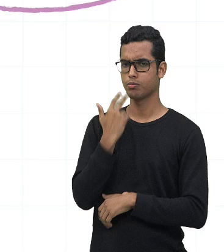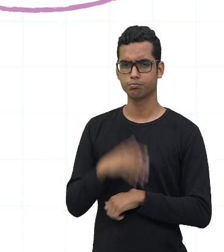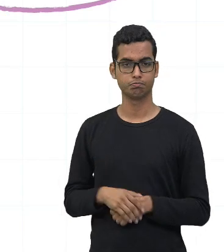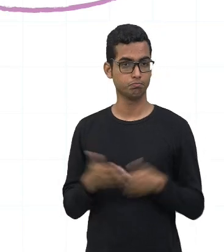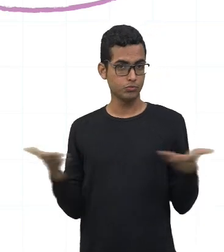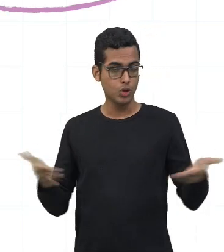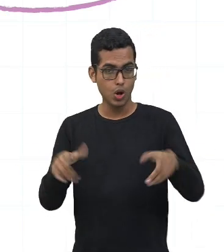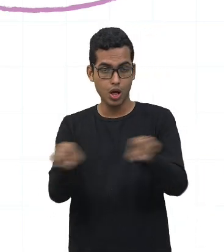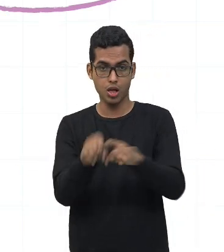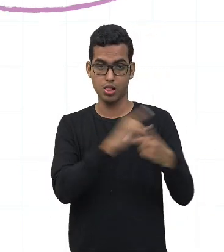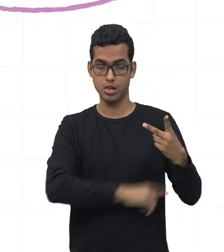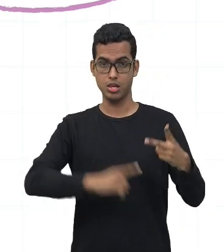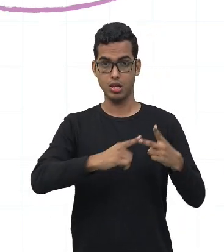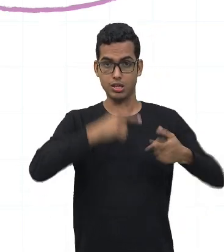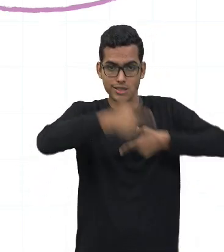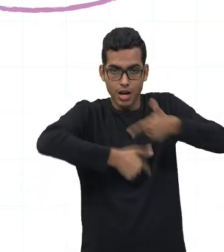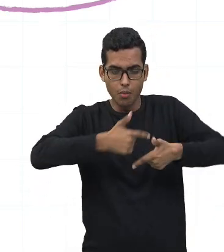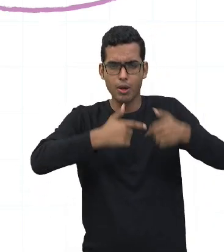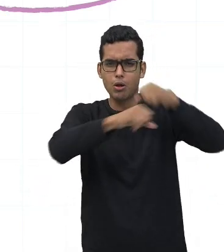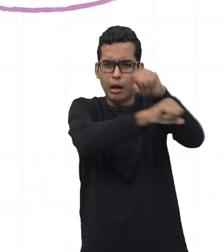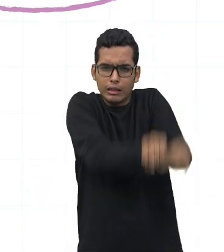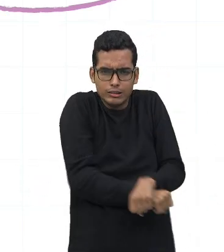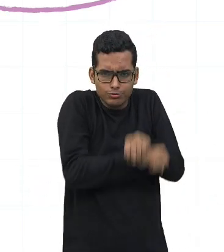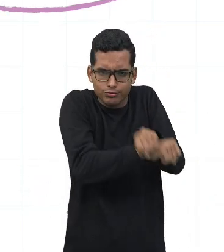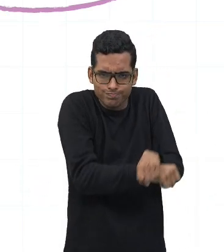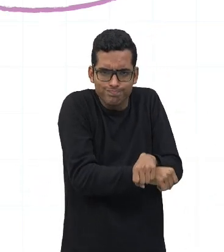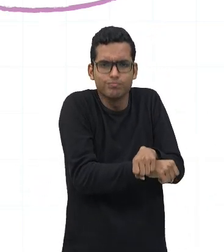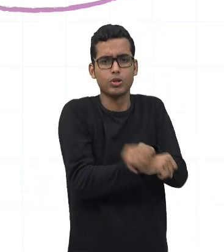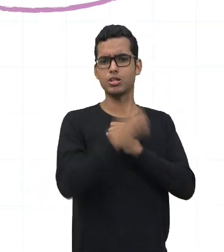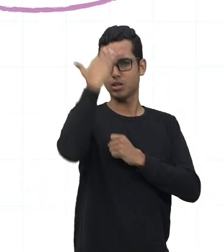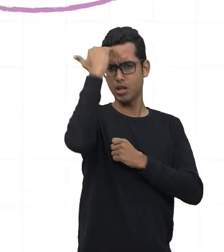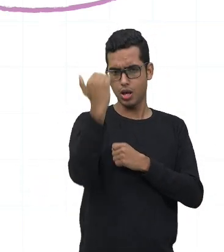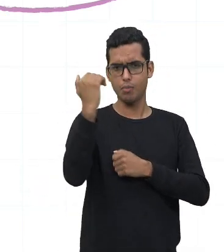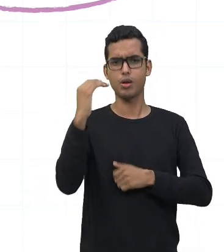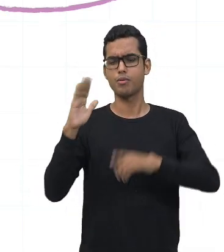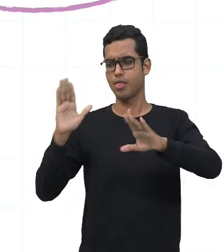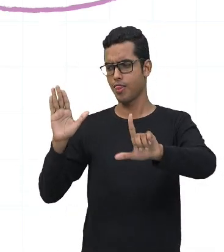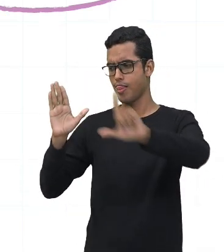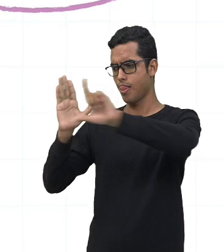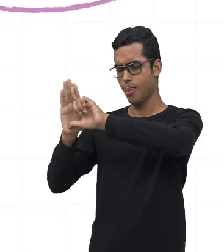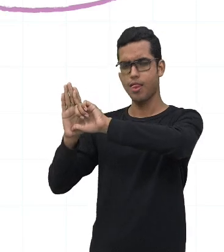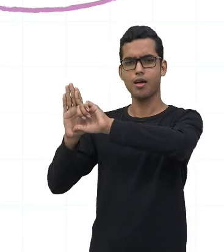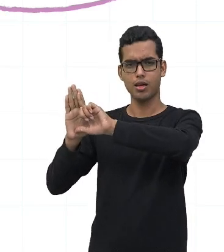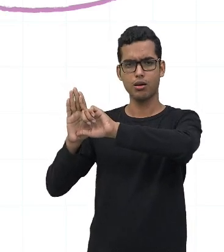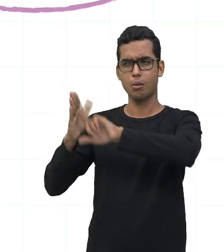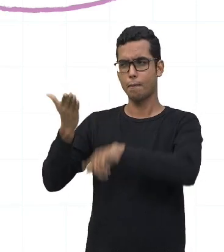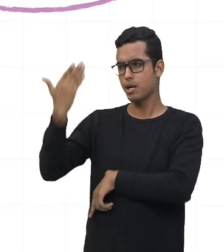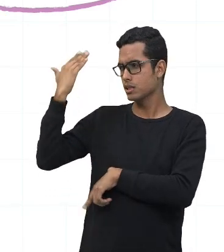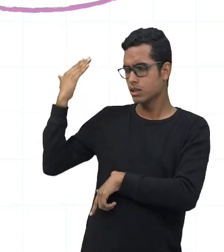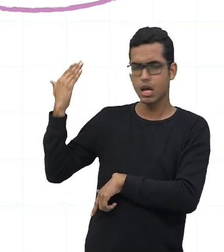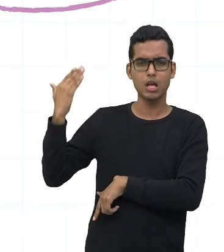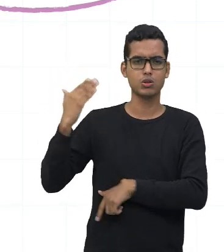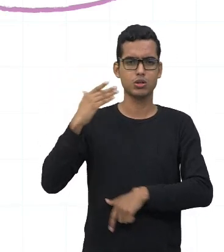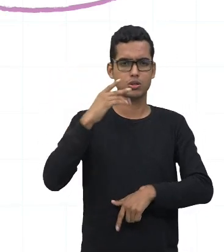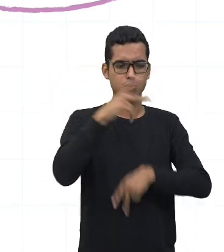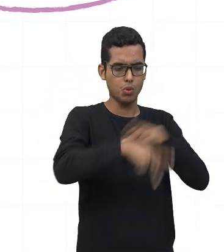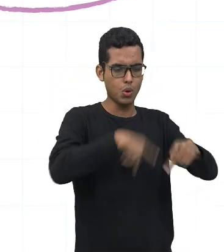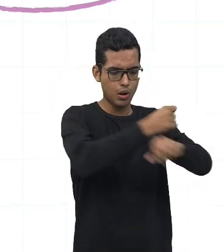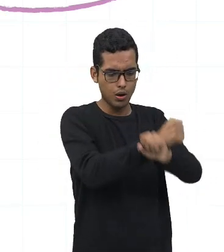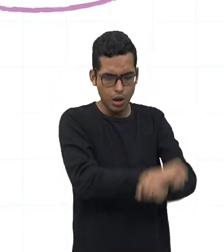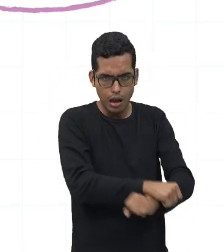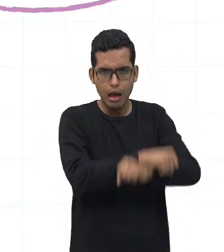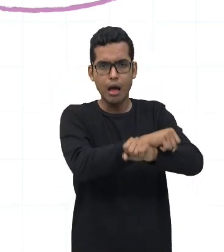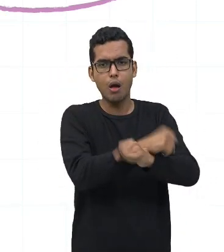trabalho escravo, que embora saibamos que houve a lei que libertou os escravos, ainda